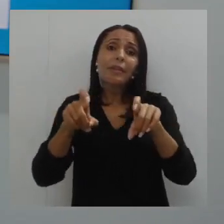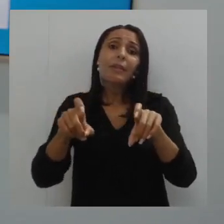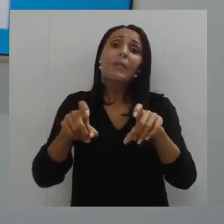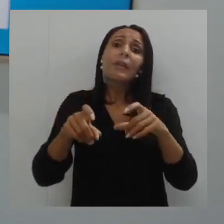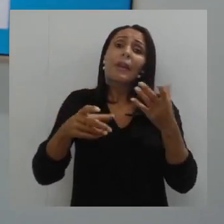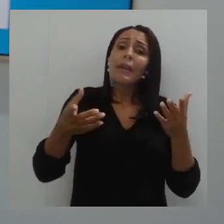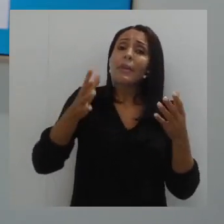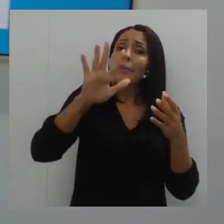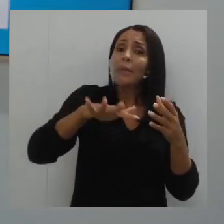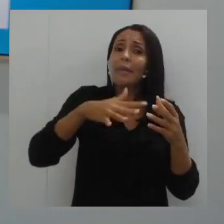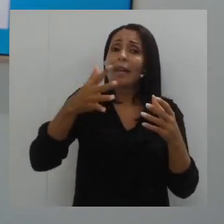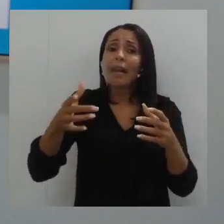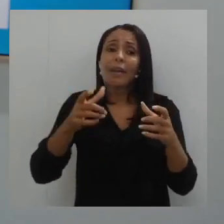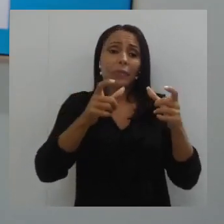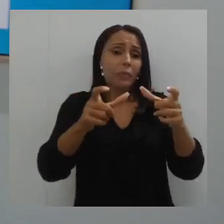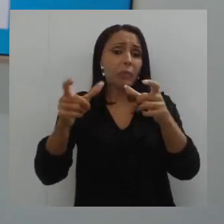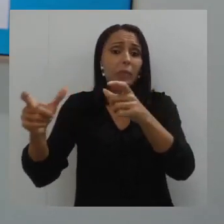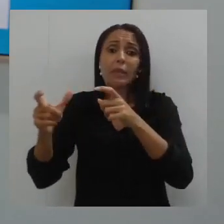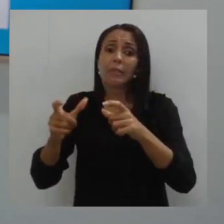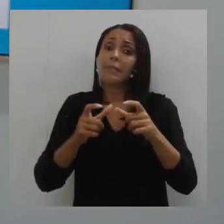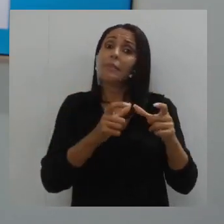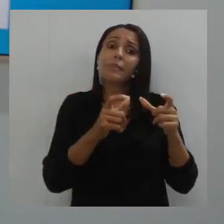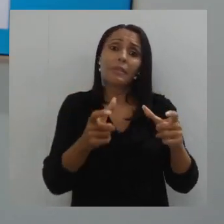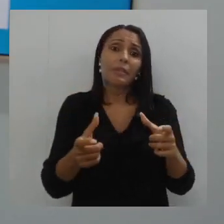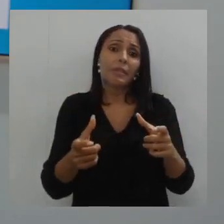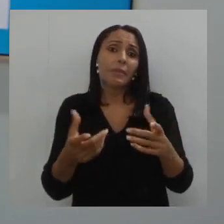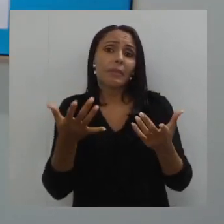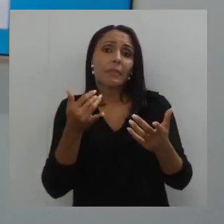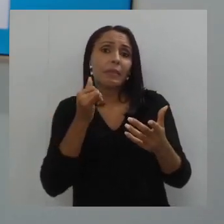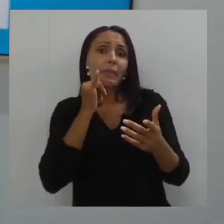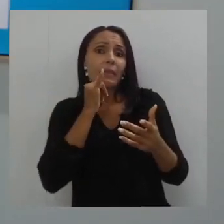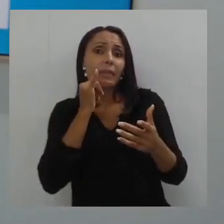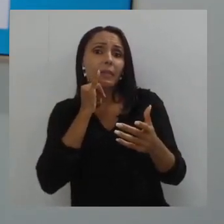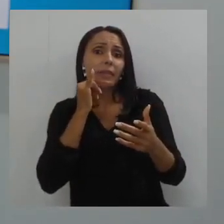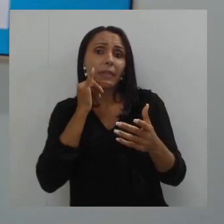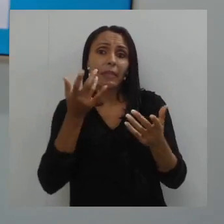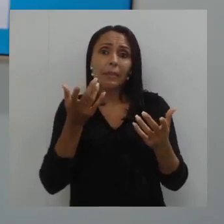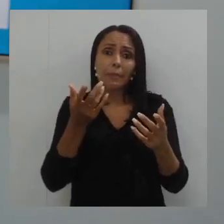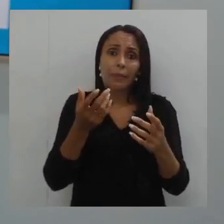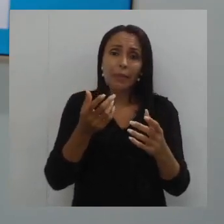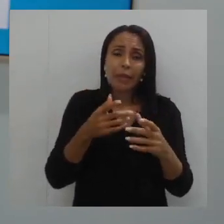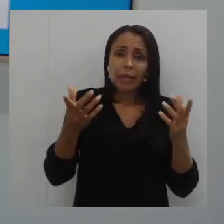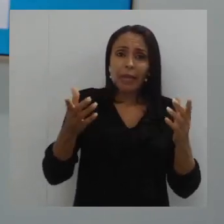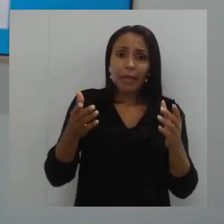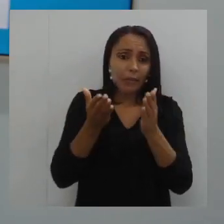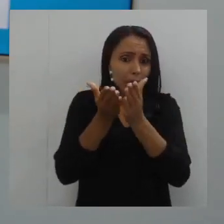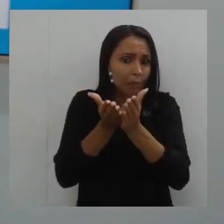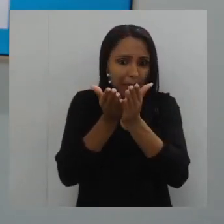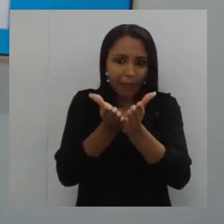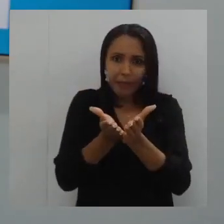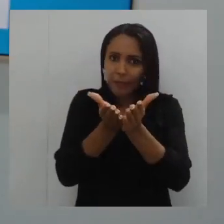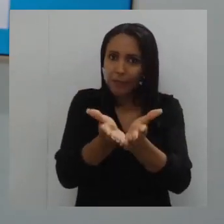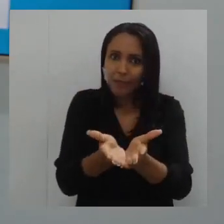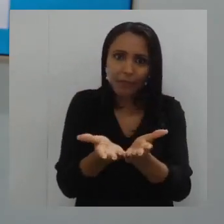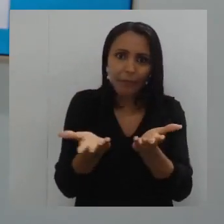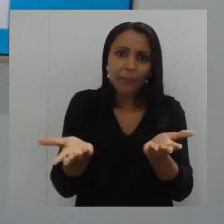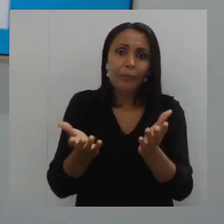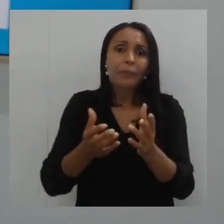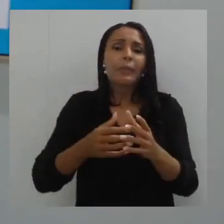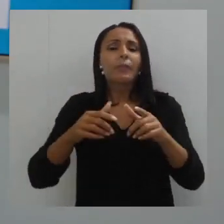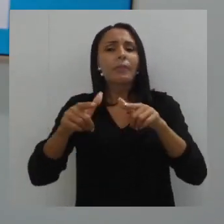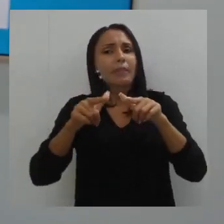com localização de, por exemplo, tesouros, outras coisas, submarinas e outras questões. Você está